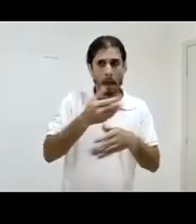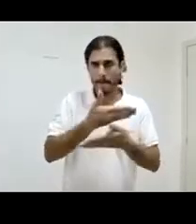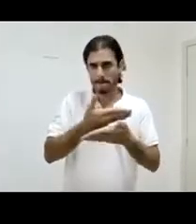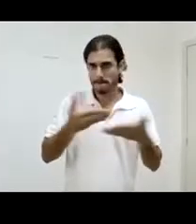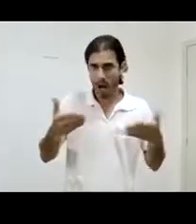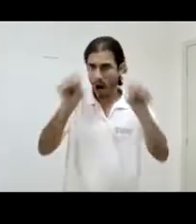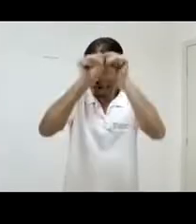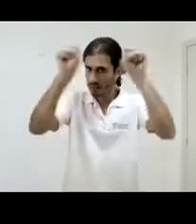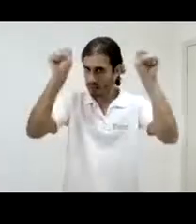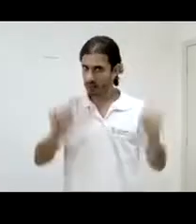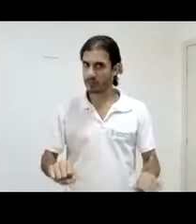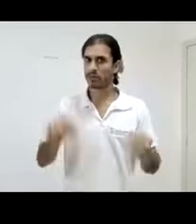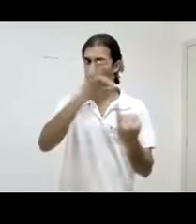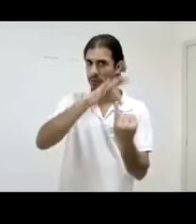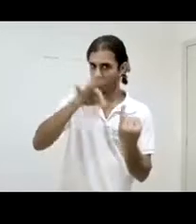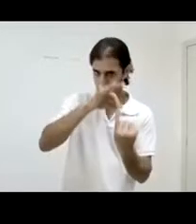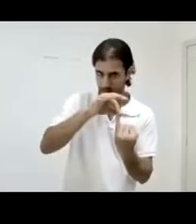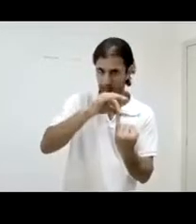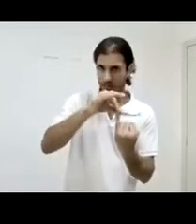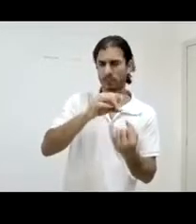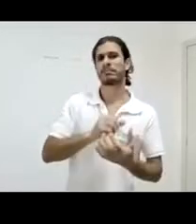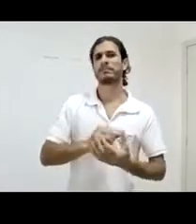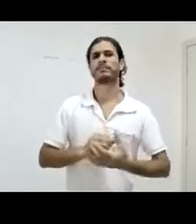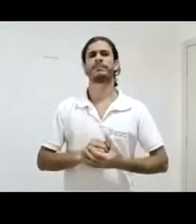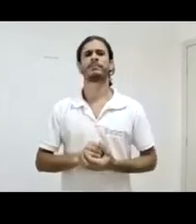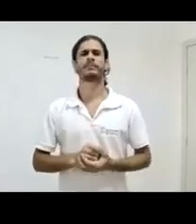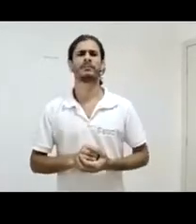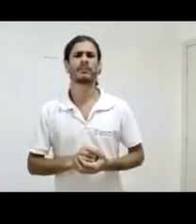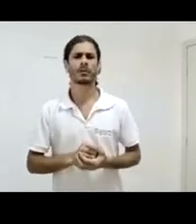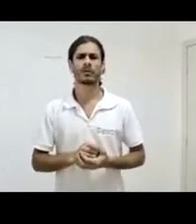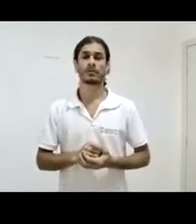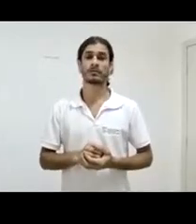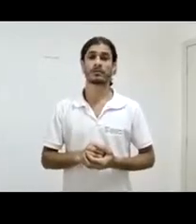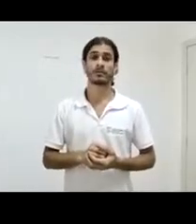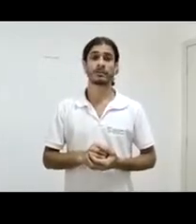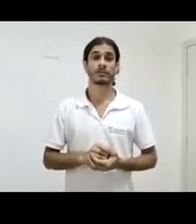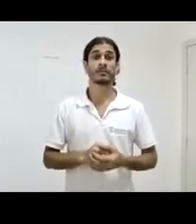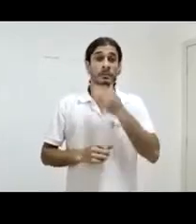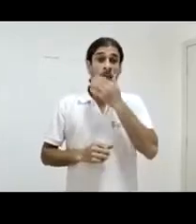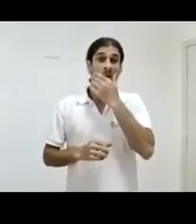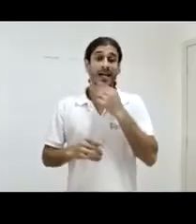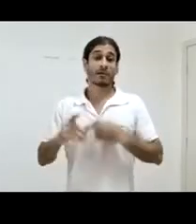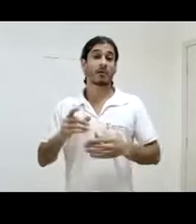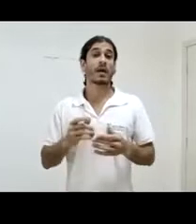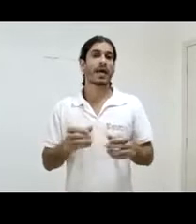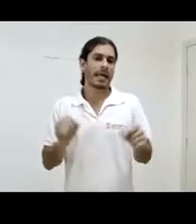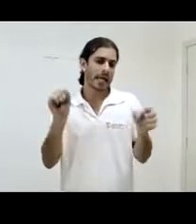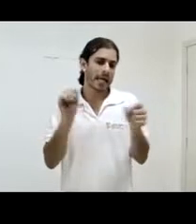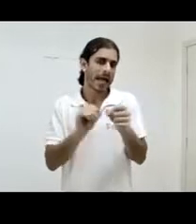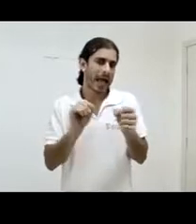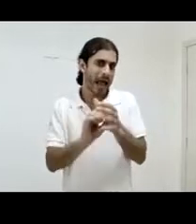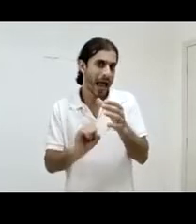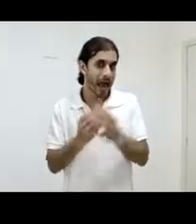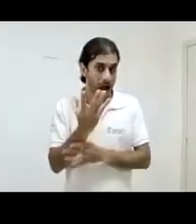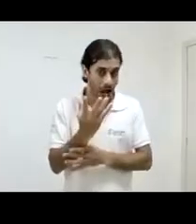e a elaboração de uma história em quadrinhos virtual, uma HQ virtual. E por meio dessas